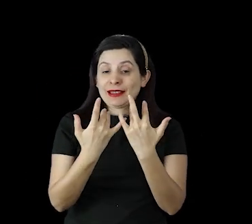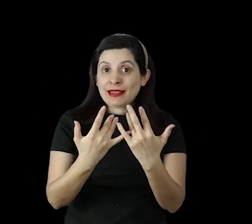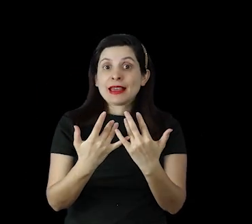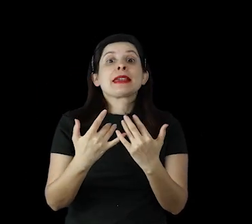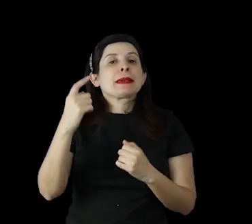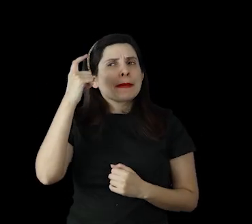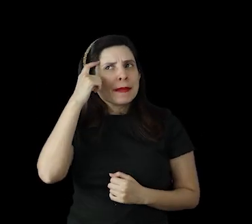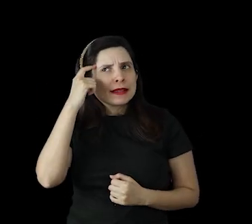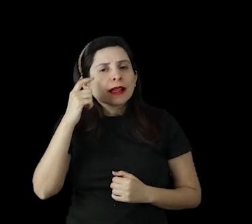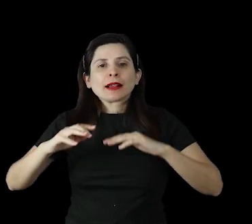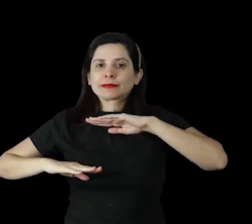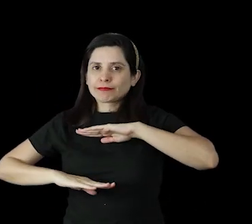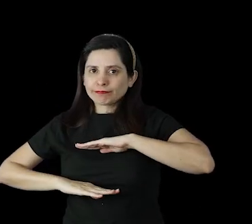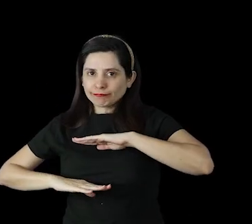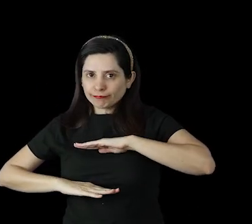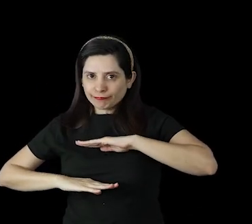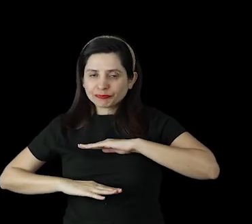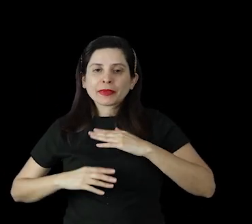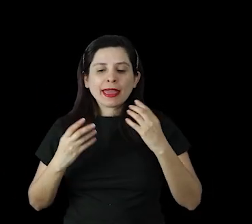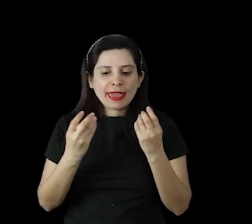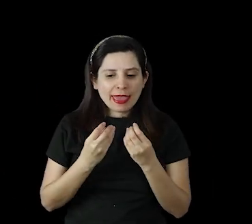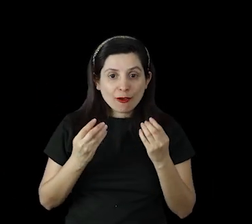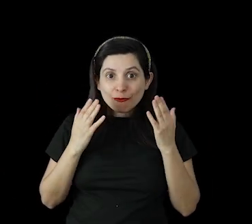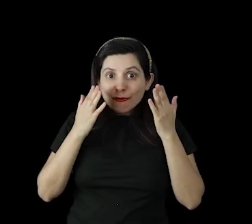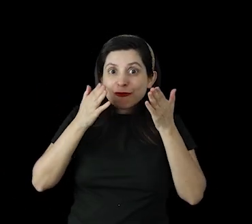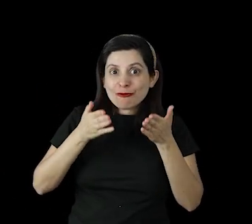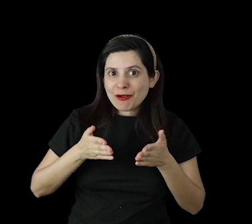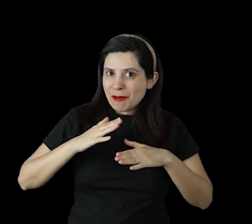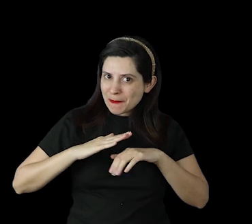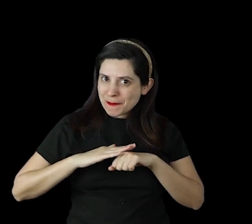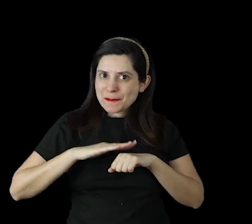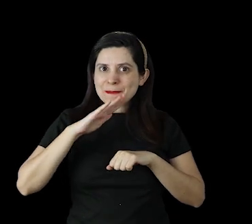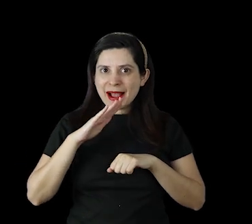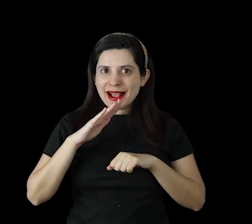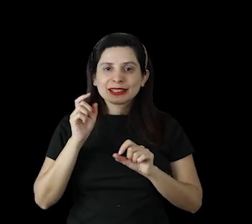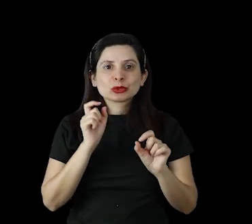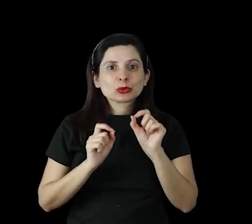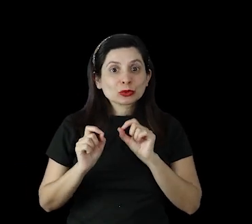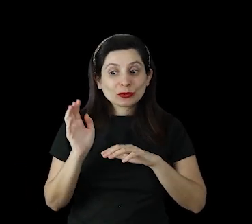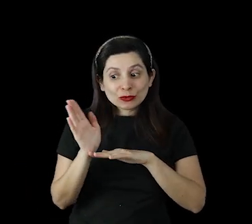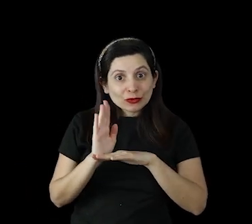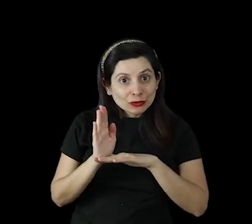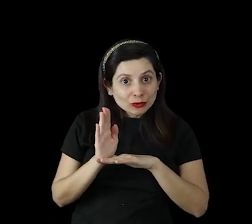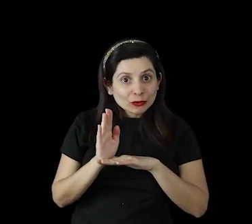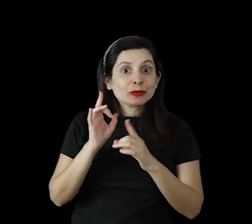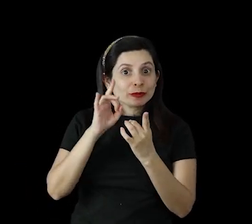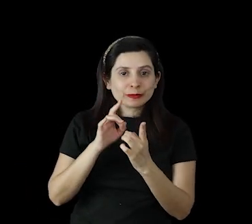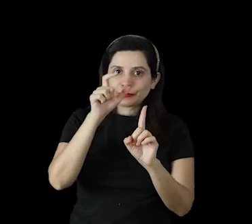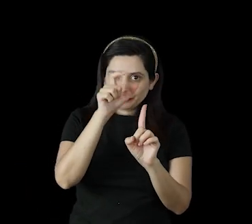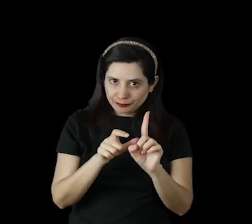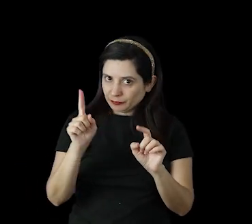pensar personagem de situação, porque eu vou focar mais aqui em filmes de personagem e não